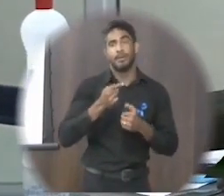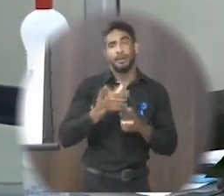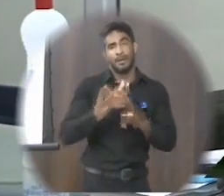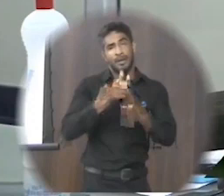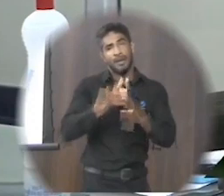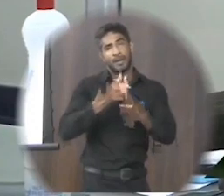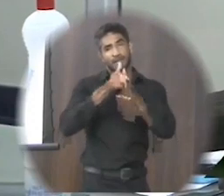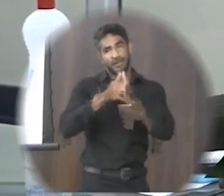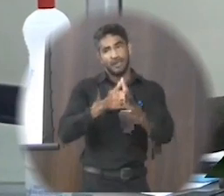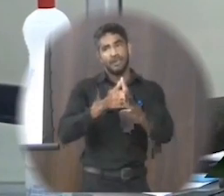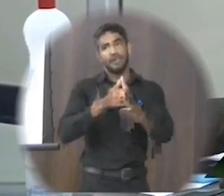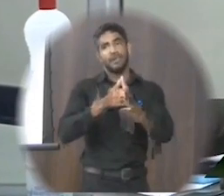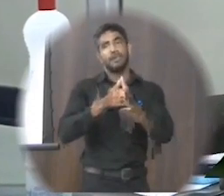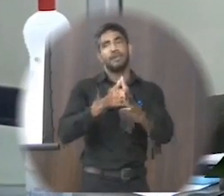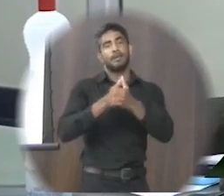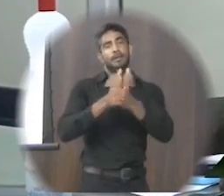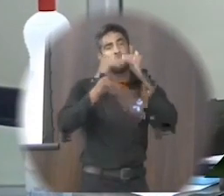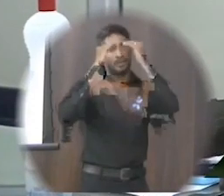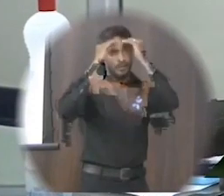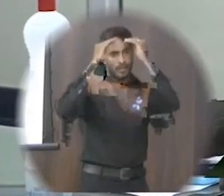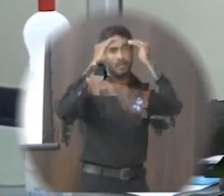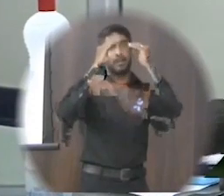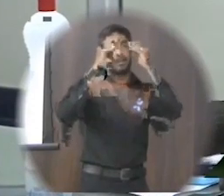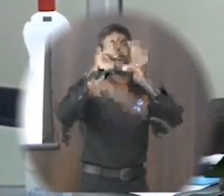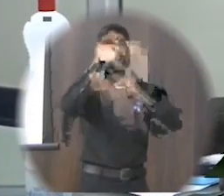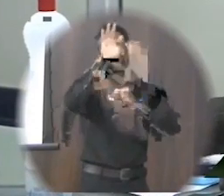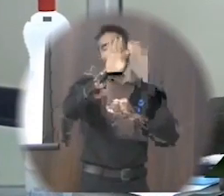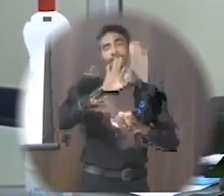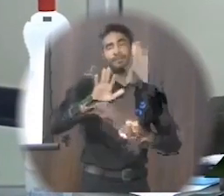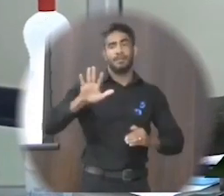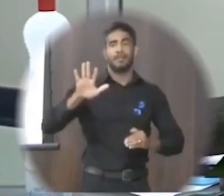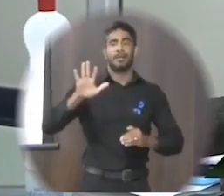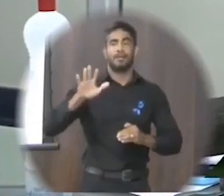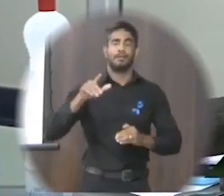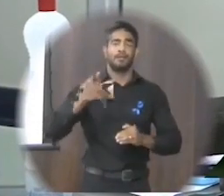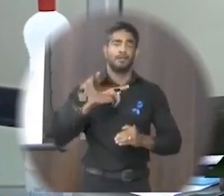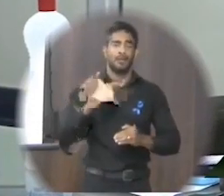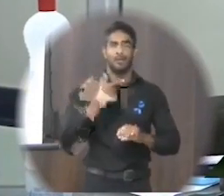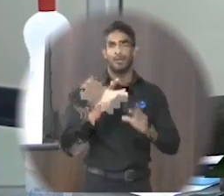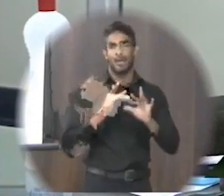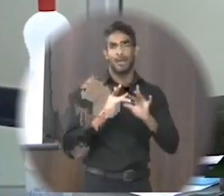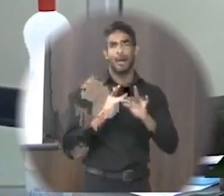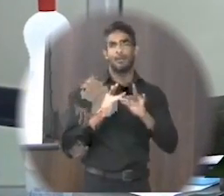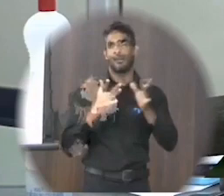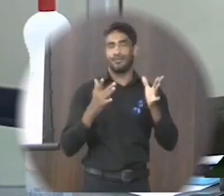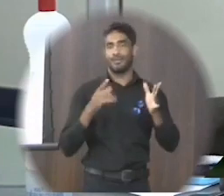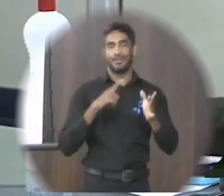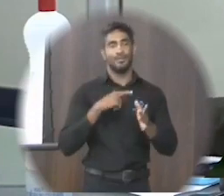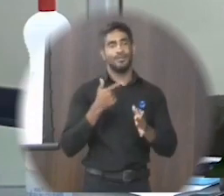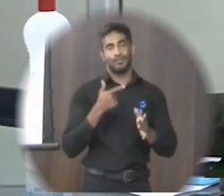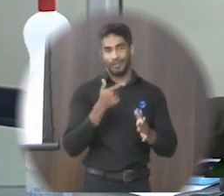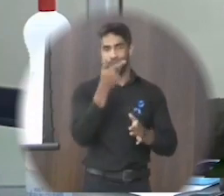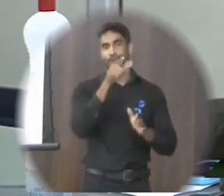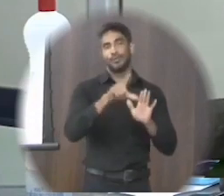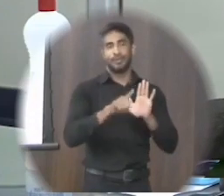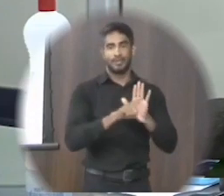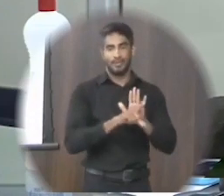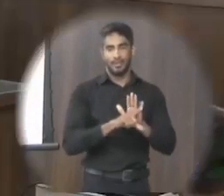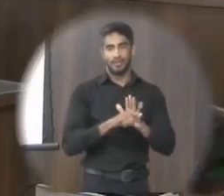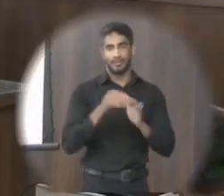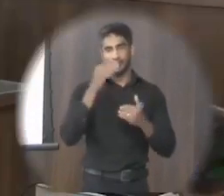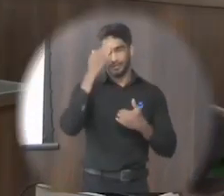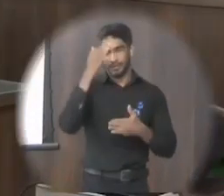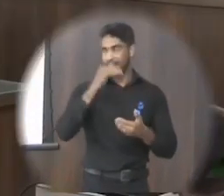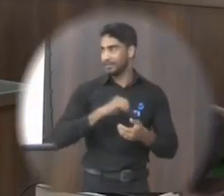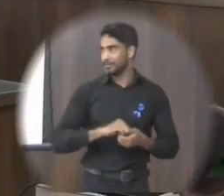uma determinação federal. Infelizmente, nós não temos autonomia total. além de outras leis, essa é mais uma. Obrigado.